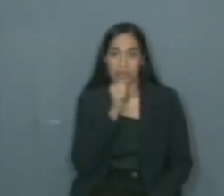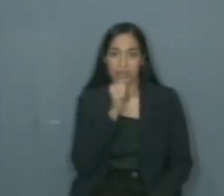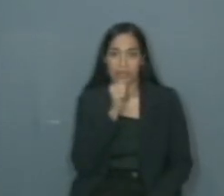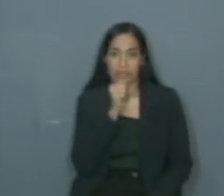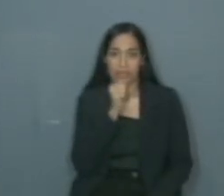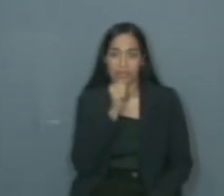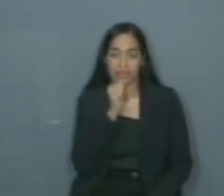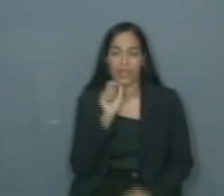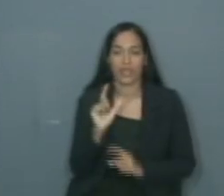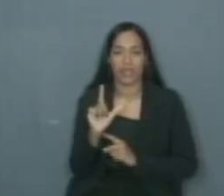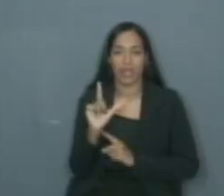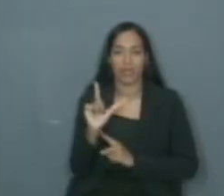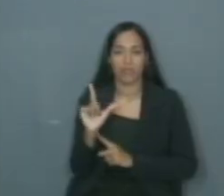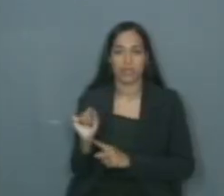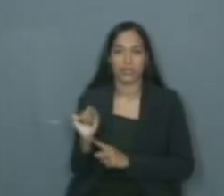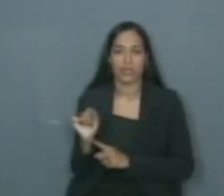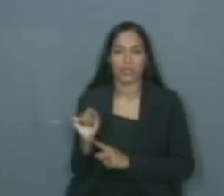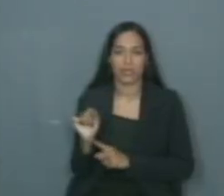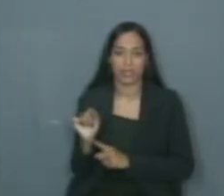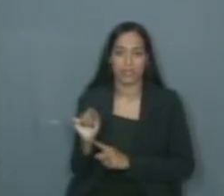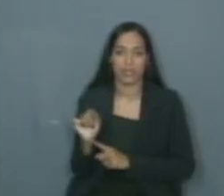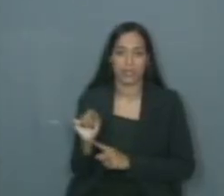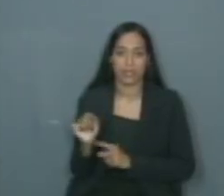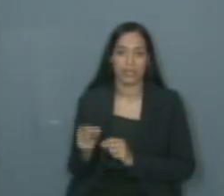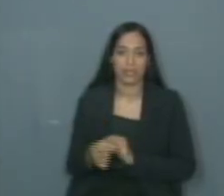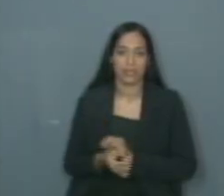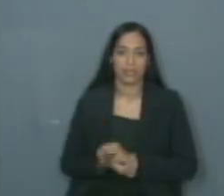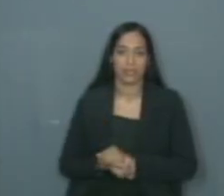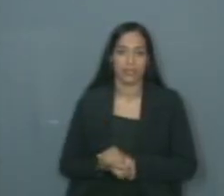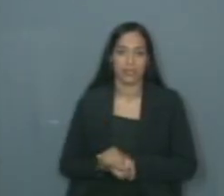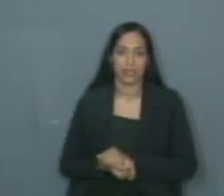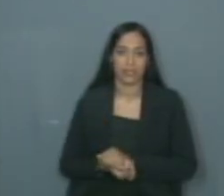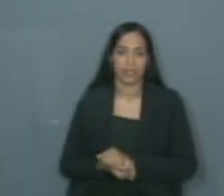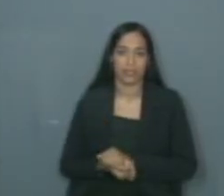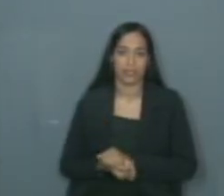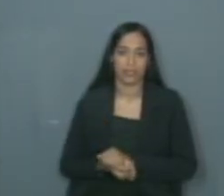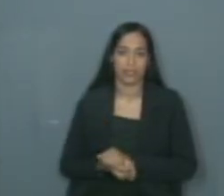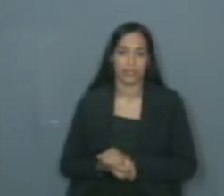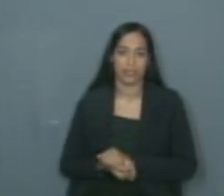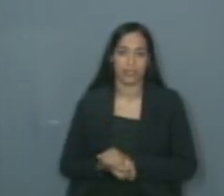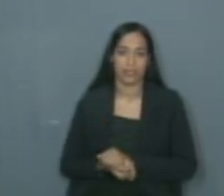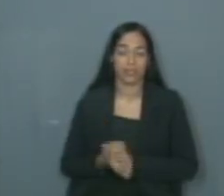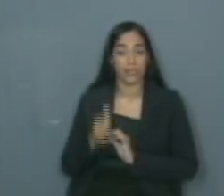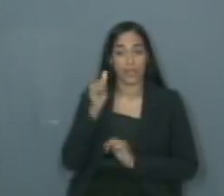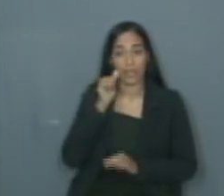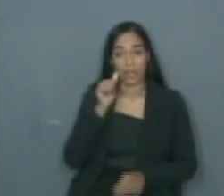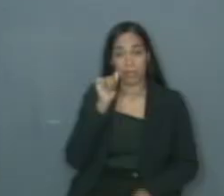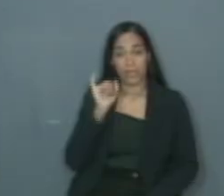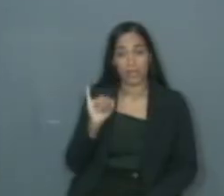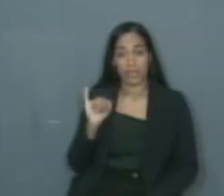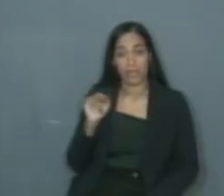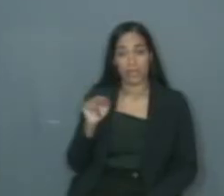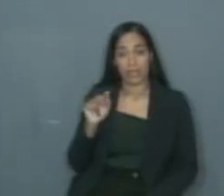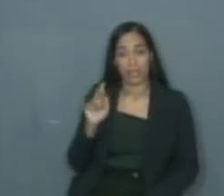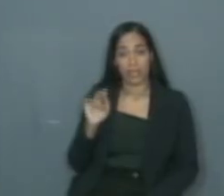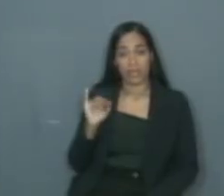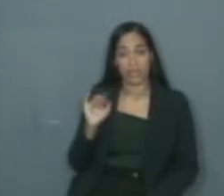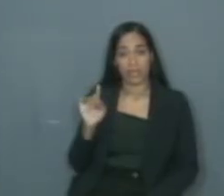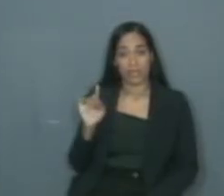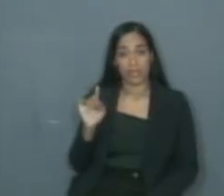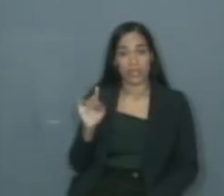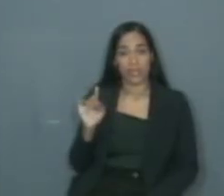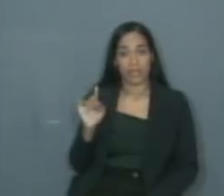fuga após se soltar das amarras que ele colocou. A menina Ingrid,